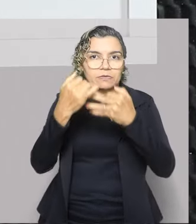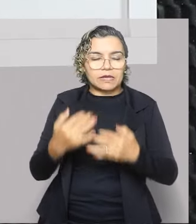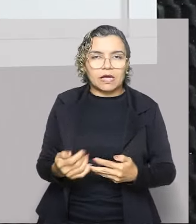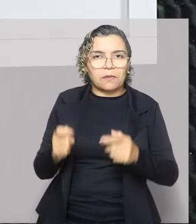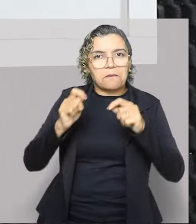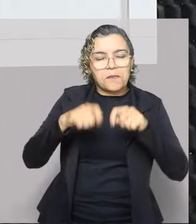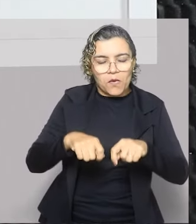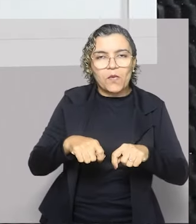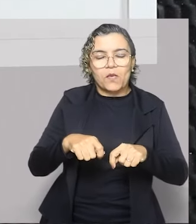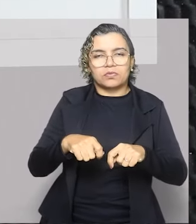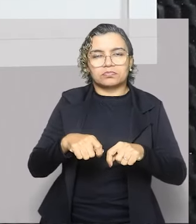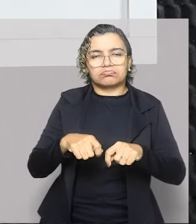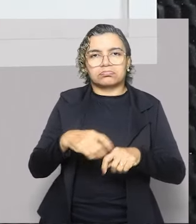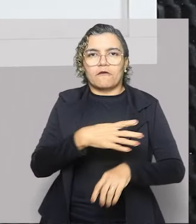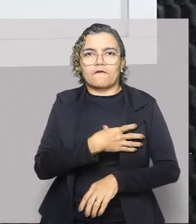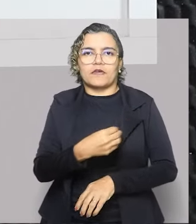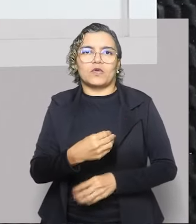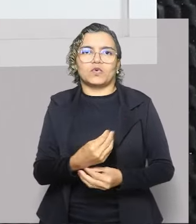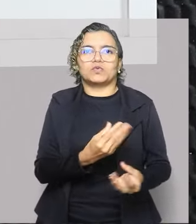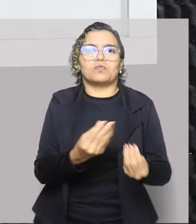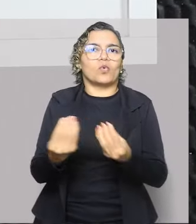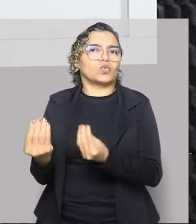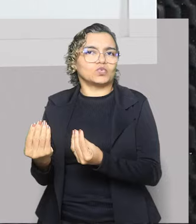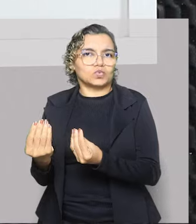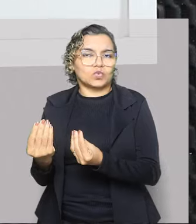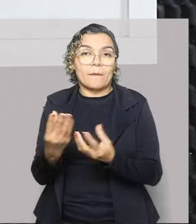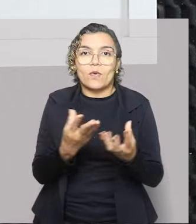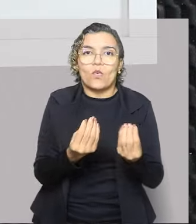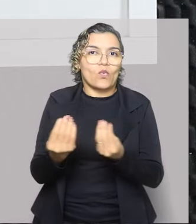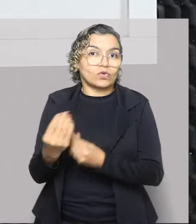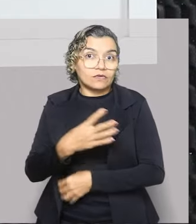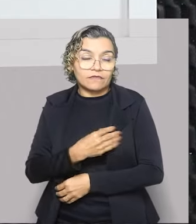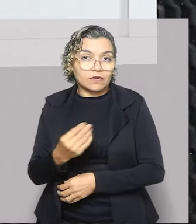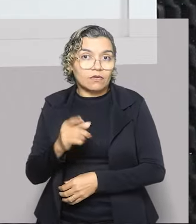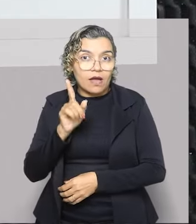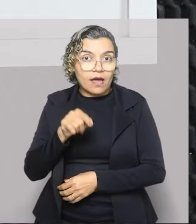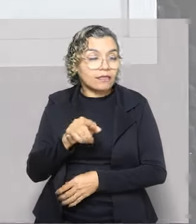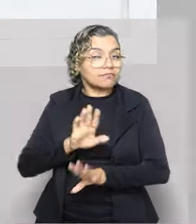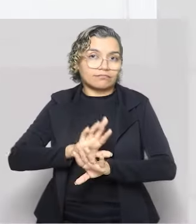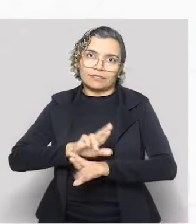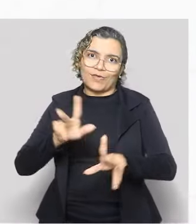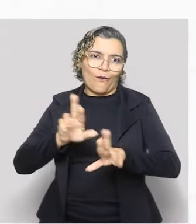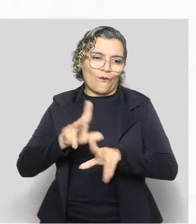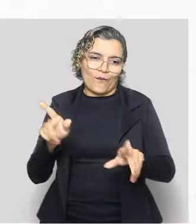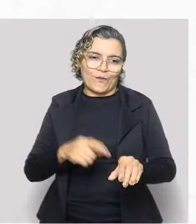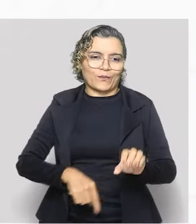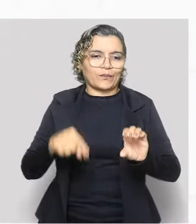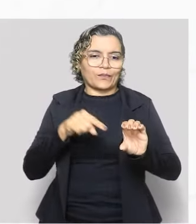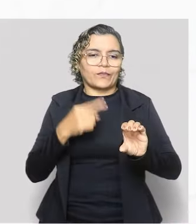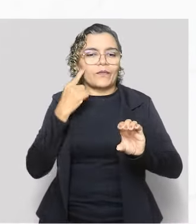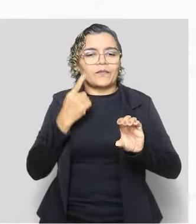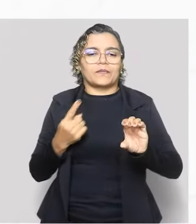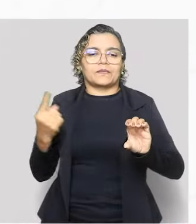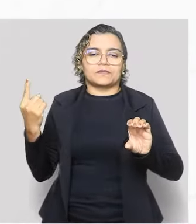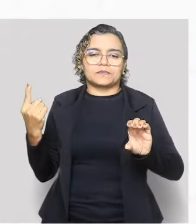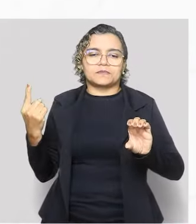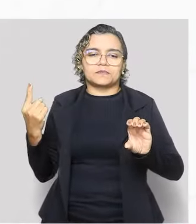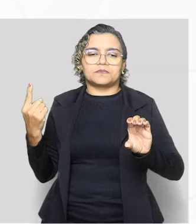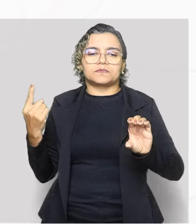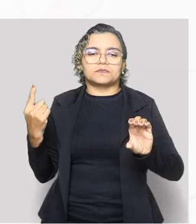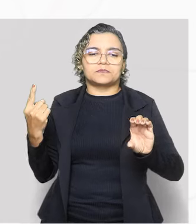possibilidade deles se reproduzirem mas sim eles terem muitos filhos e não é por isso né letra C eles têm os mesmos